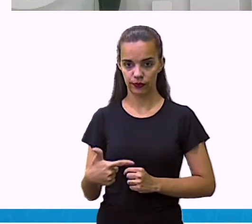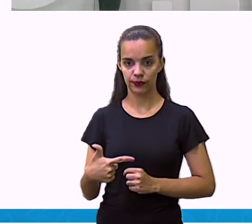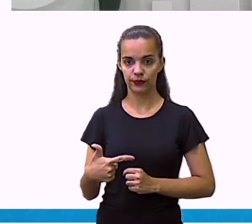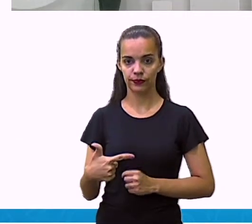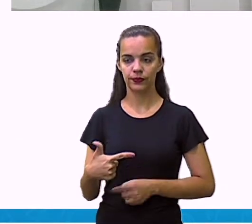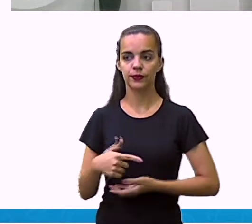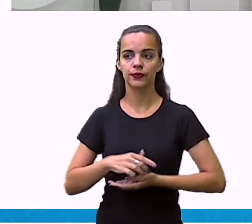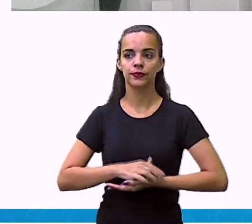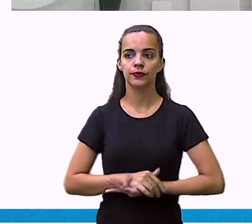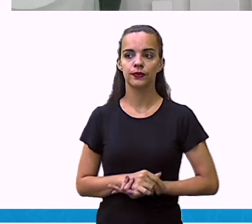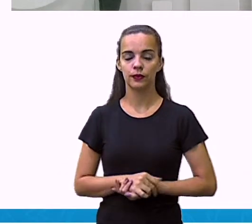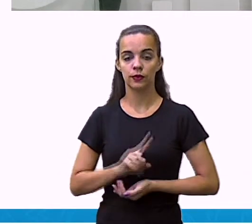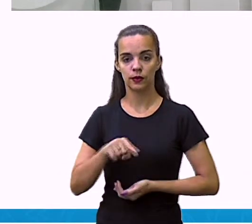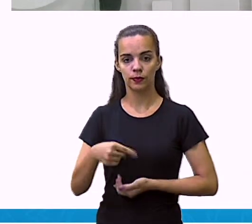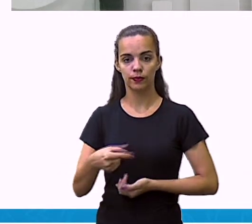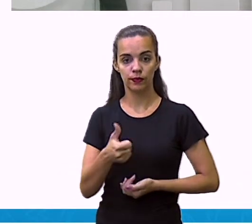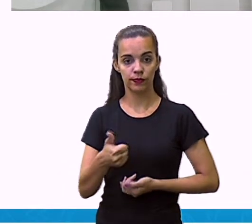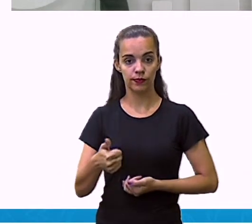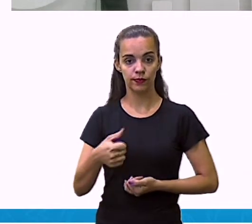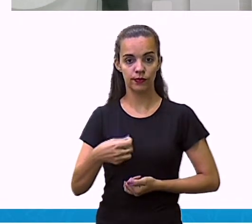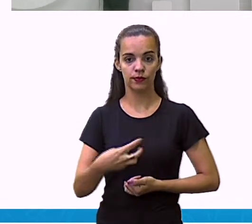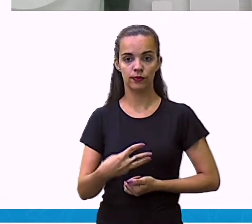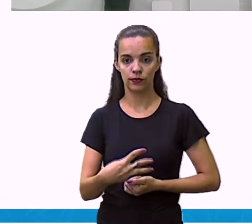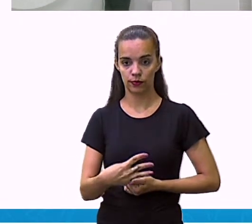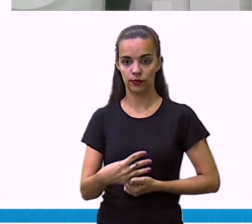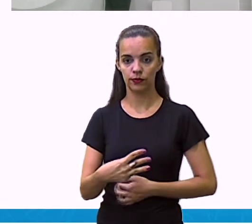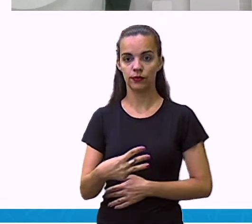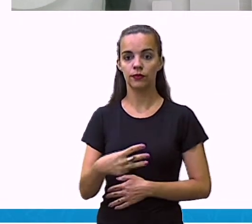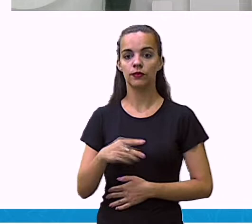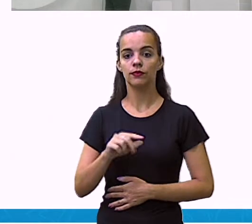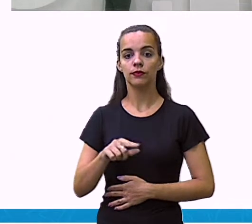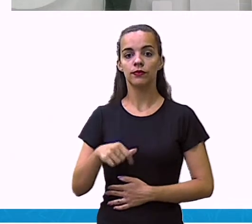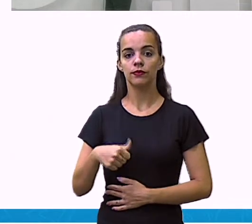12, depois 13,